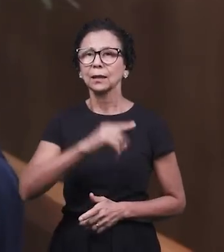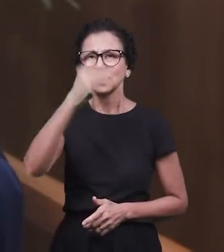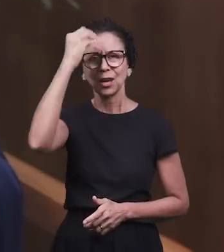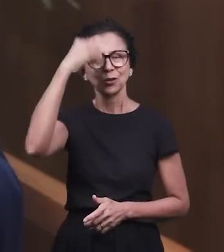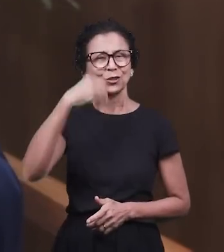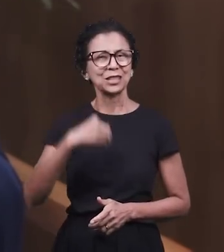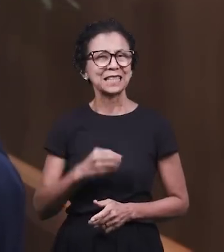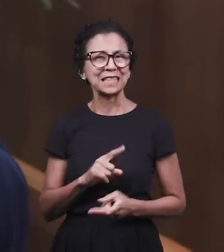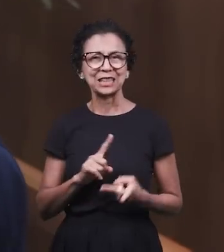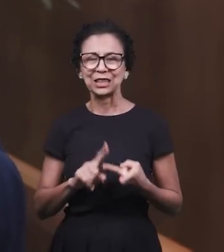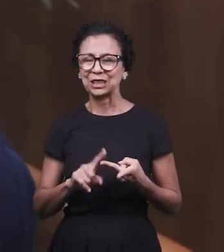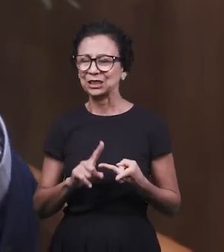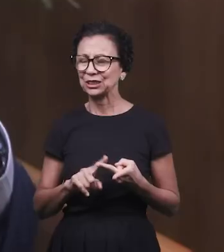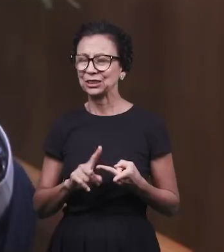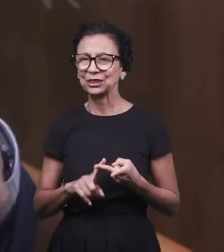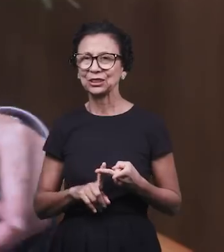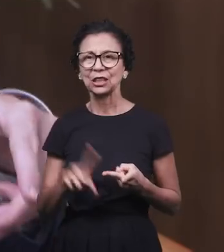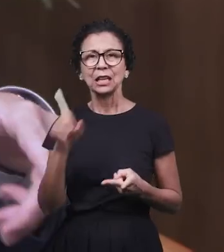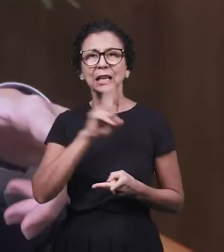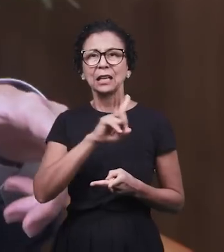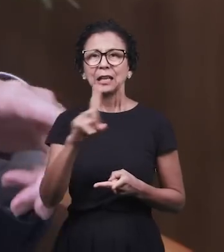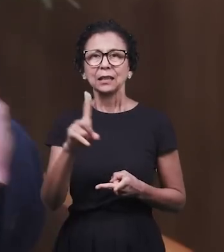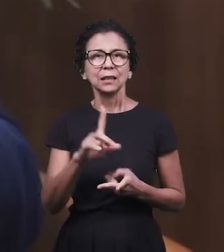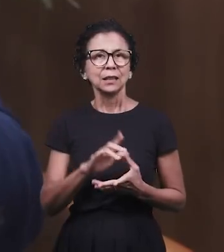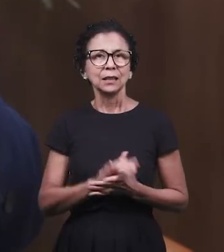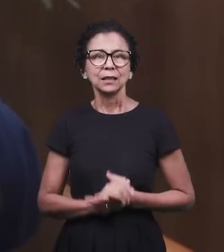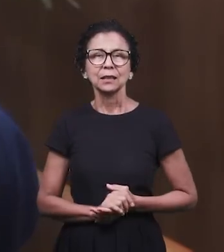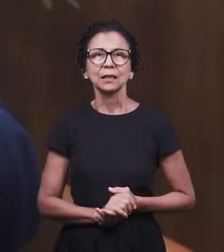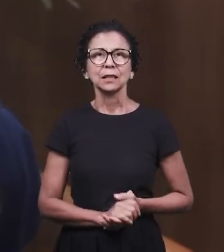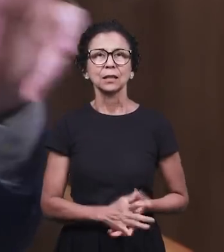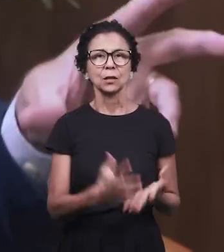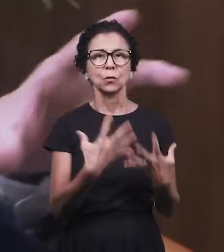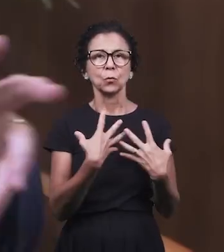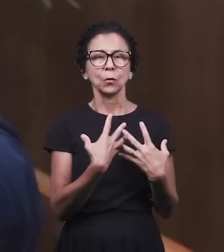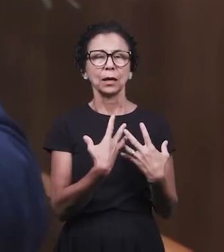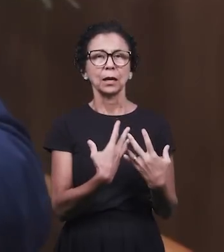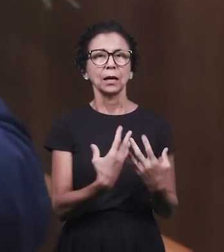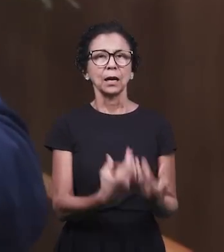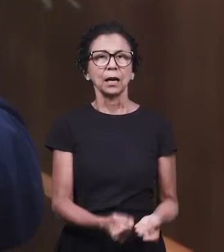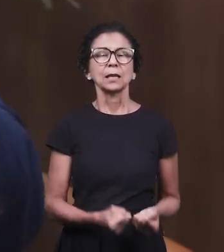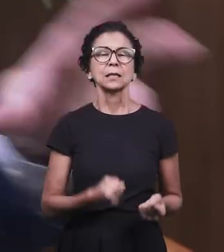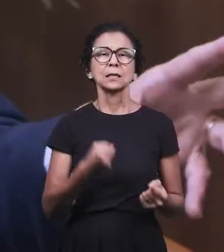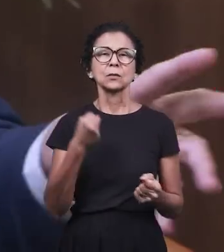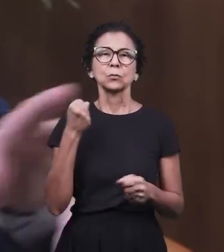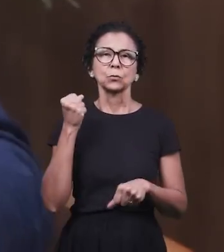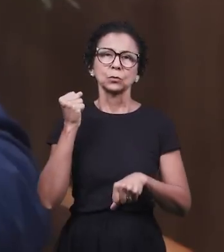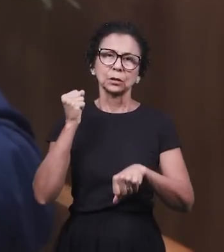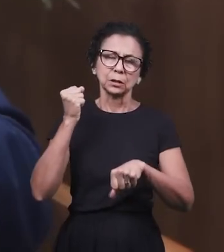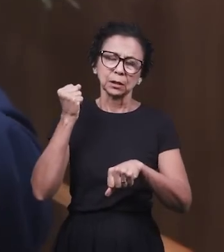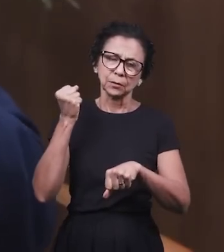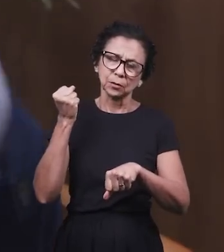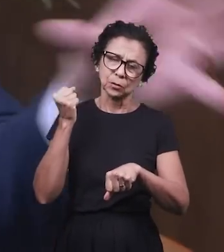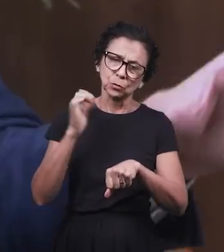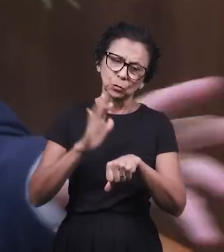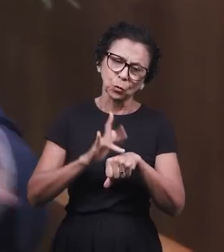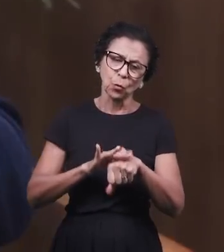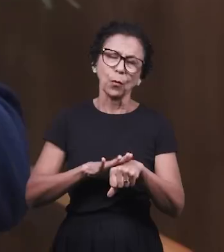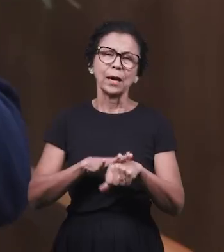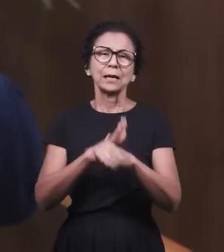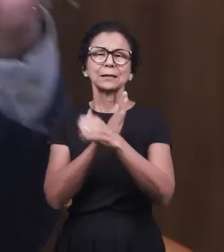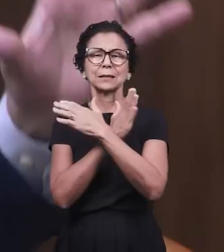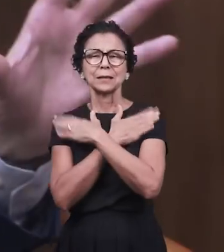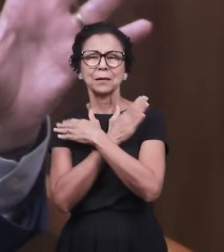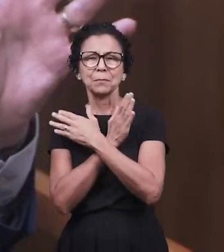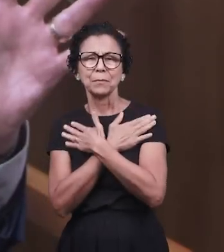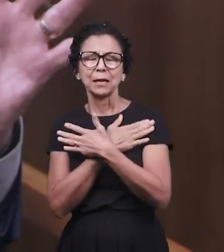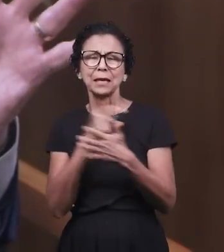não recuar, não estar prostrado diante das lutas, das doenças, do desemprego, do